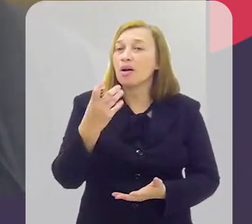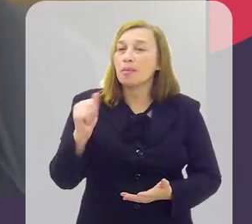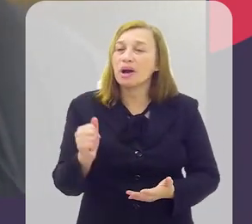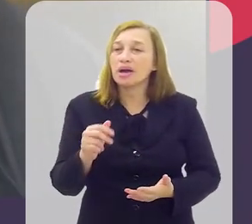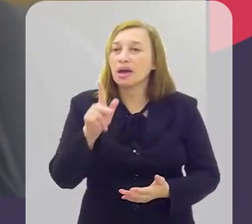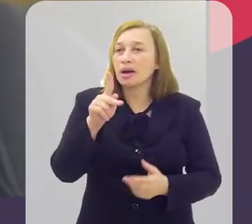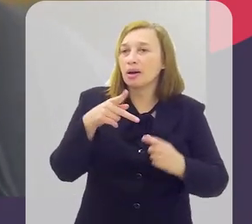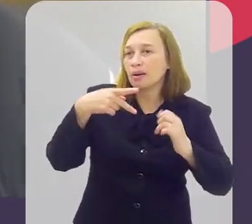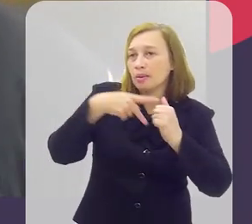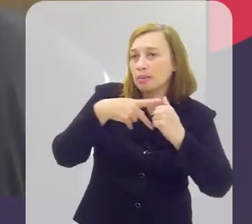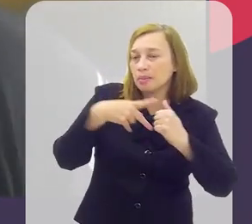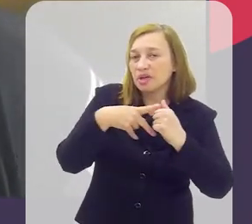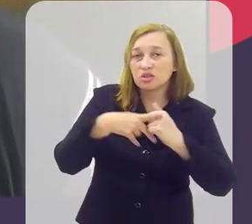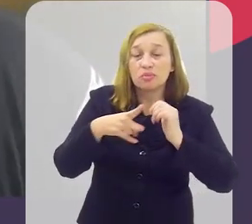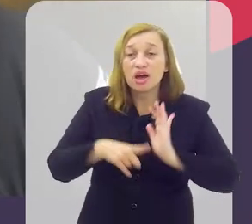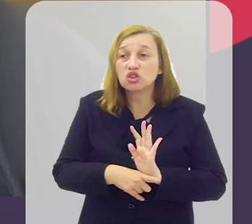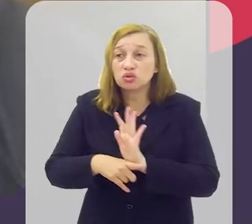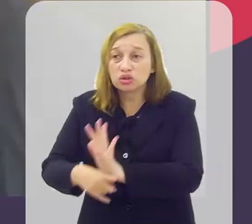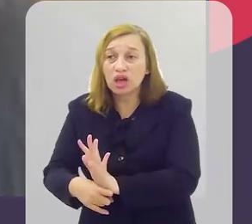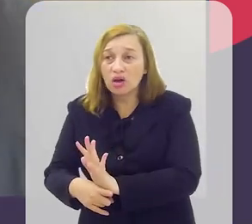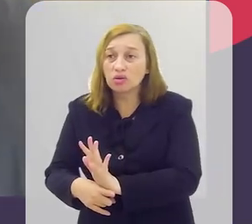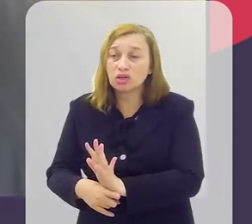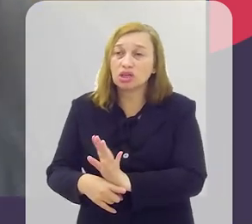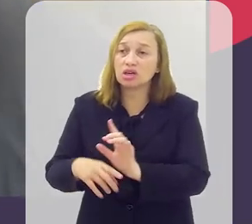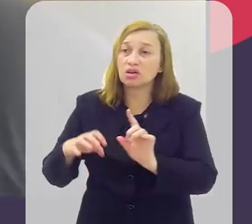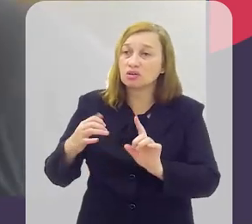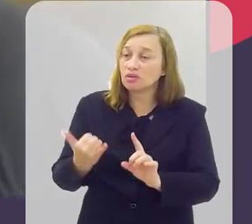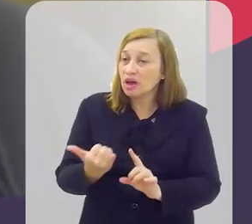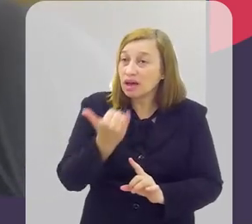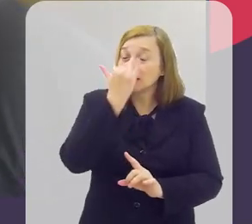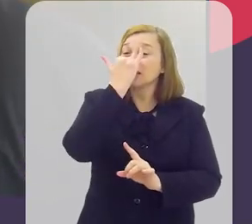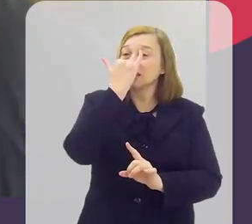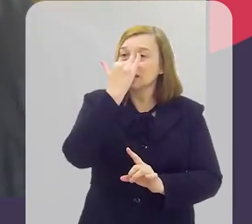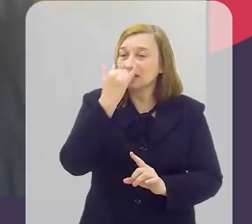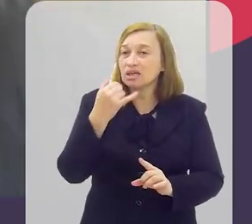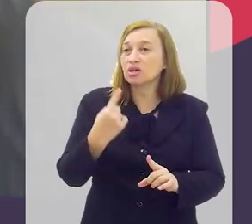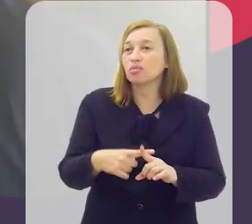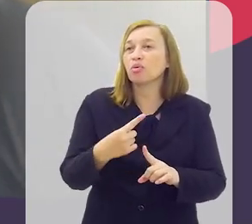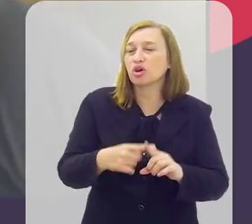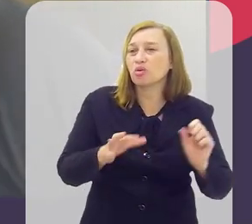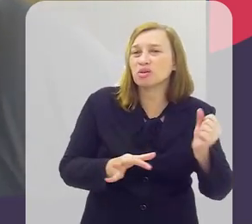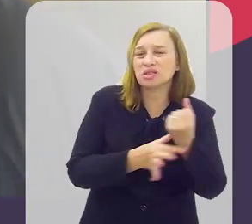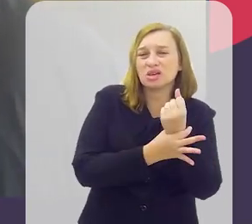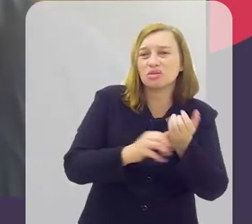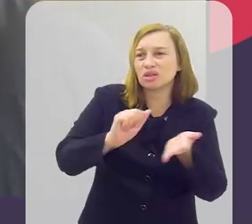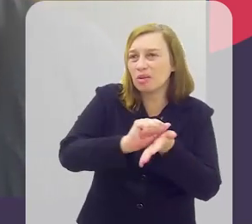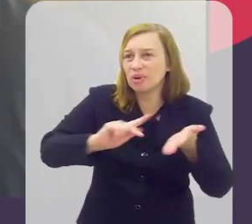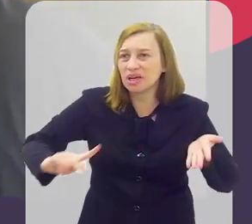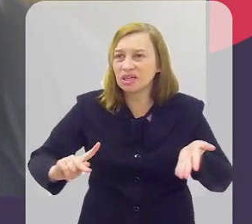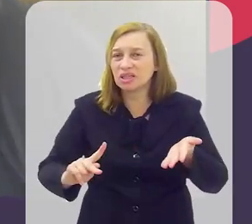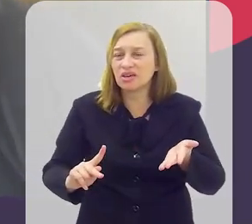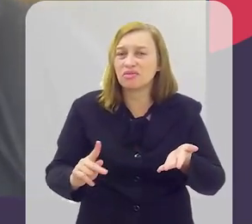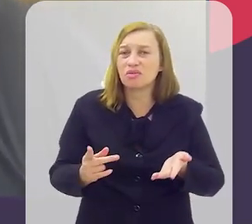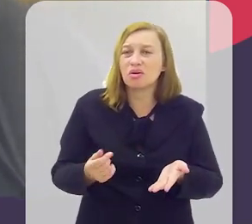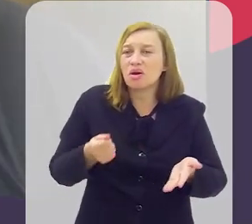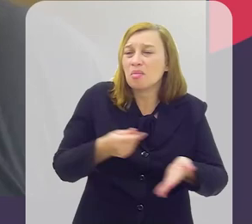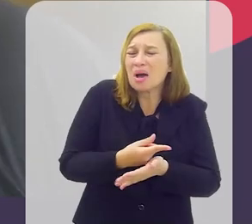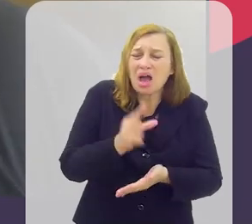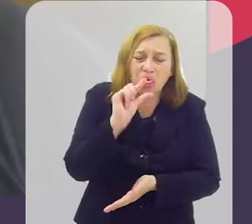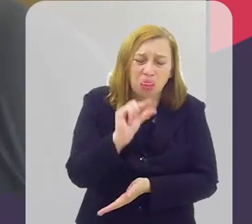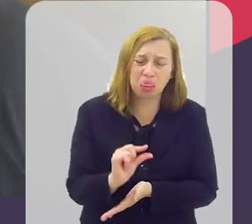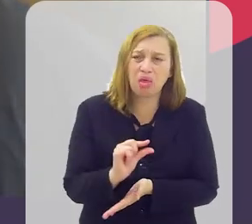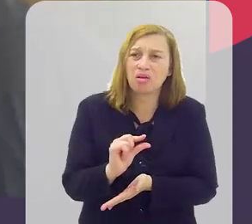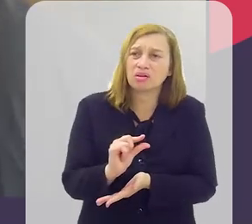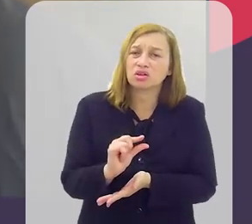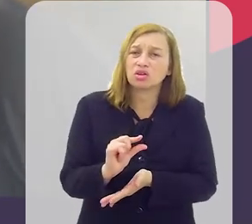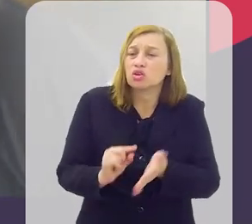poder ajudar um irmão que sofreu um acidente, porque o seguro do aplicativo paga uma miséria e paga só uma vez. Então,